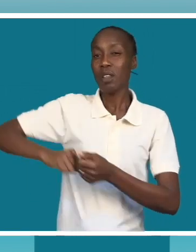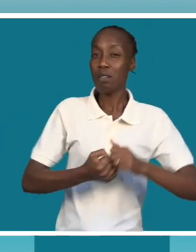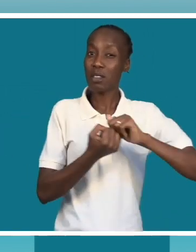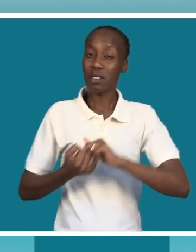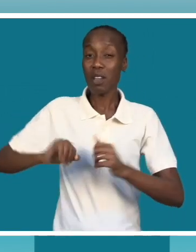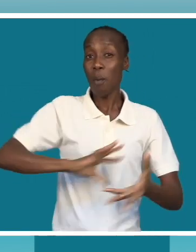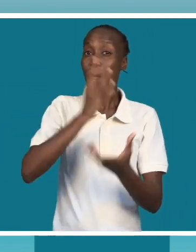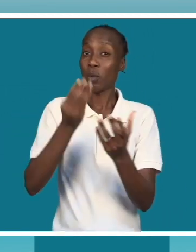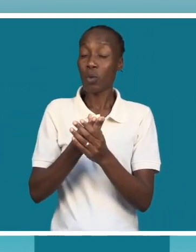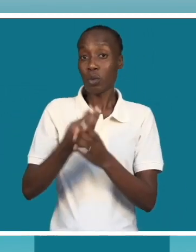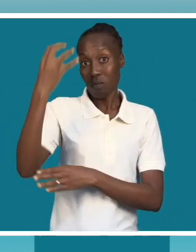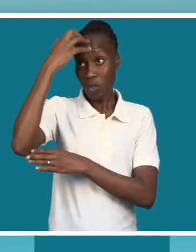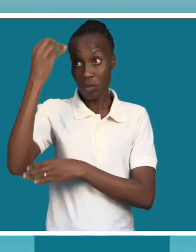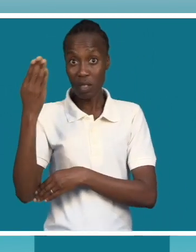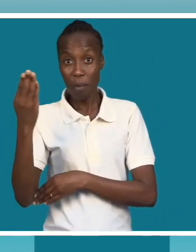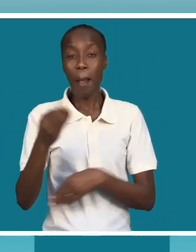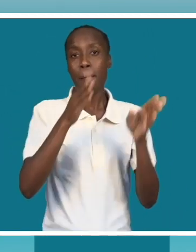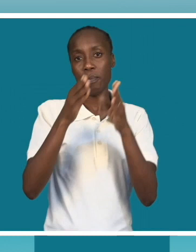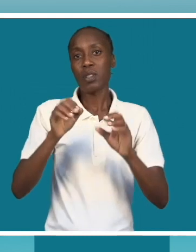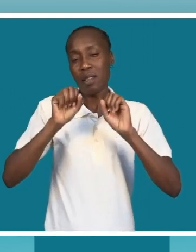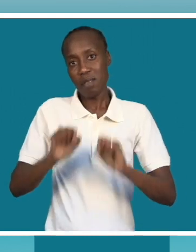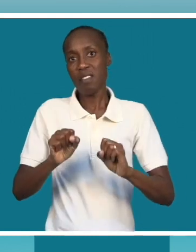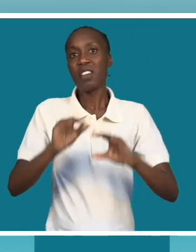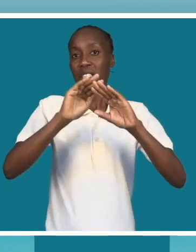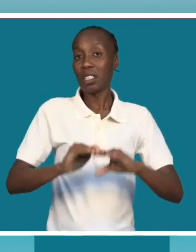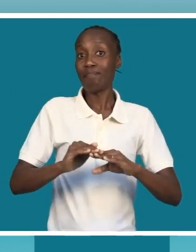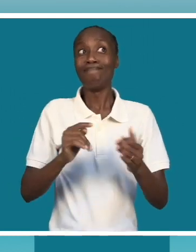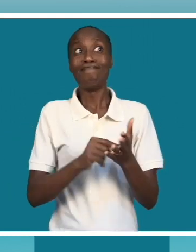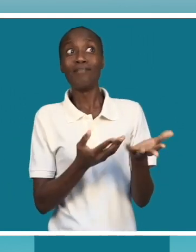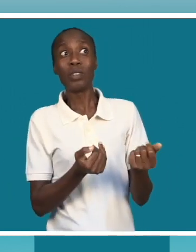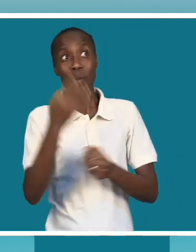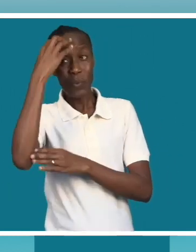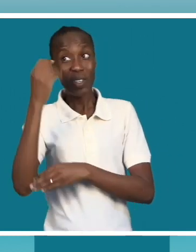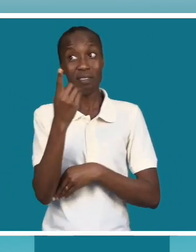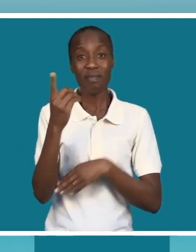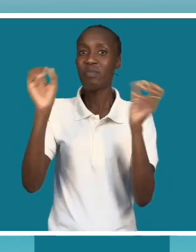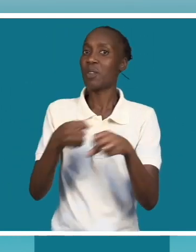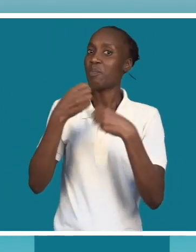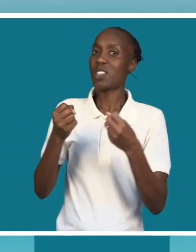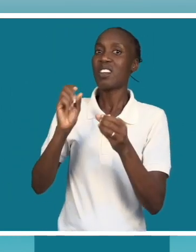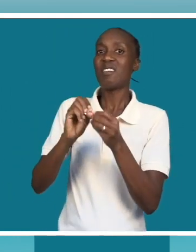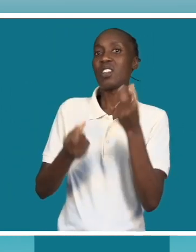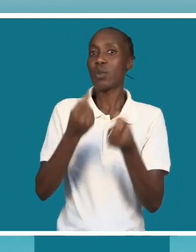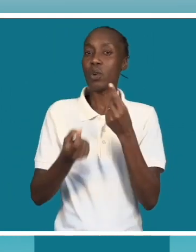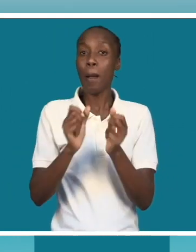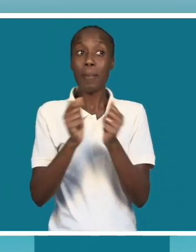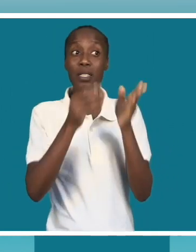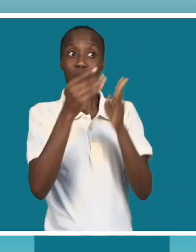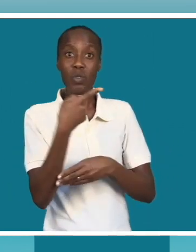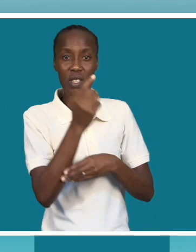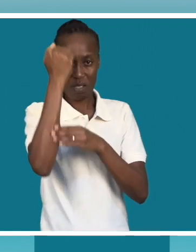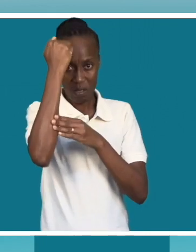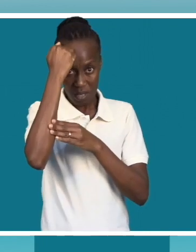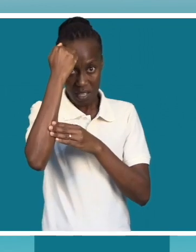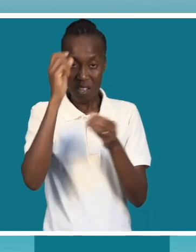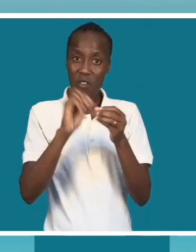É um desafio para todos, tanto para o governo, mas a pessoa precisa se posicionar. Não esperar que o governo vai fazer algo por si, mas a pessoa estar